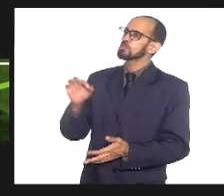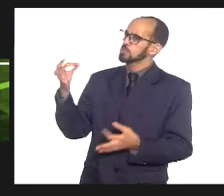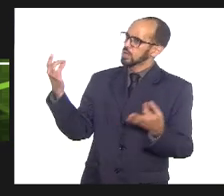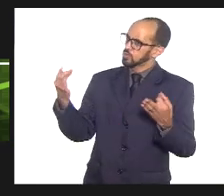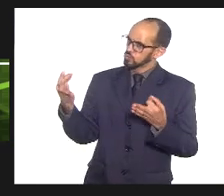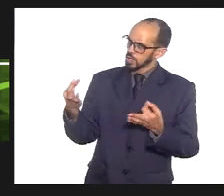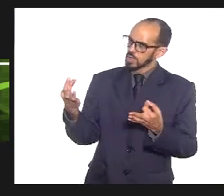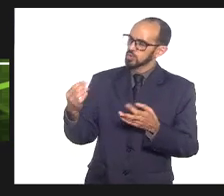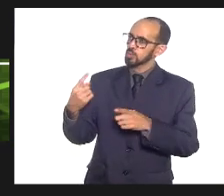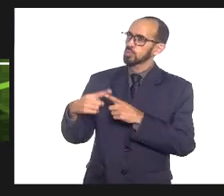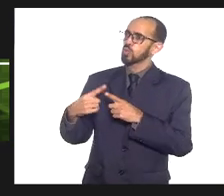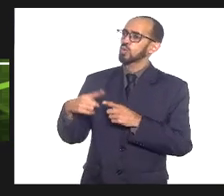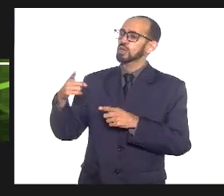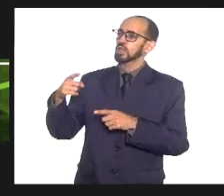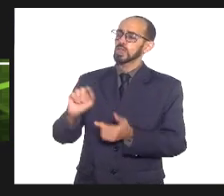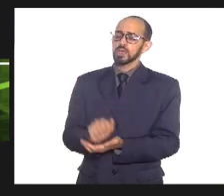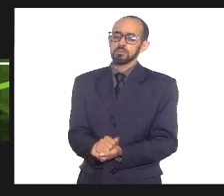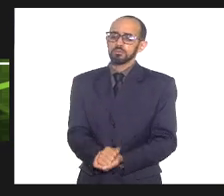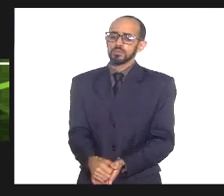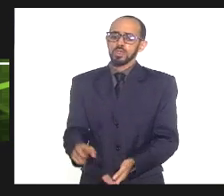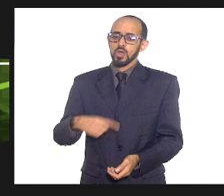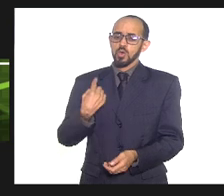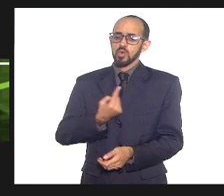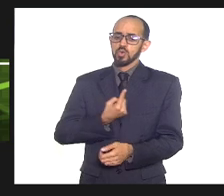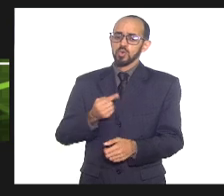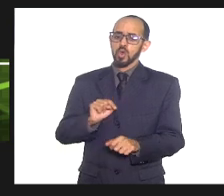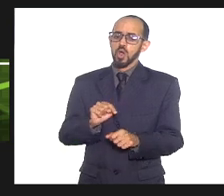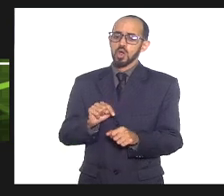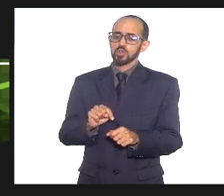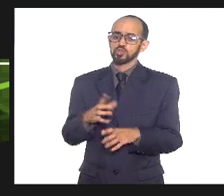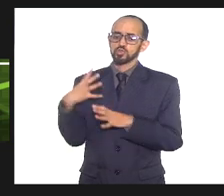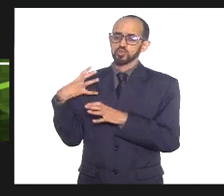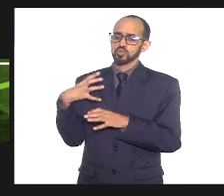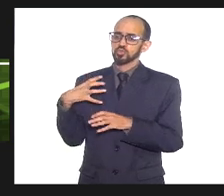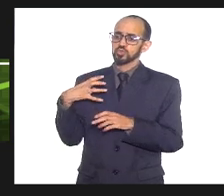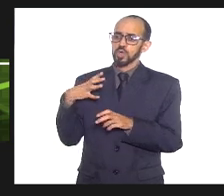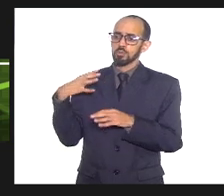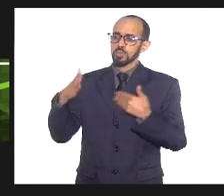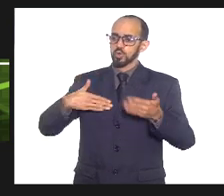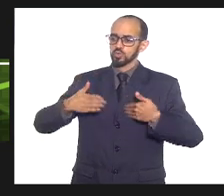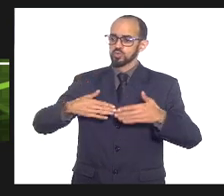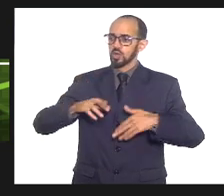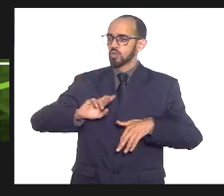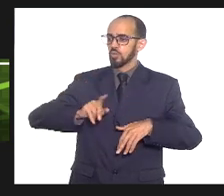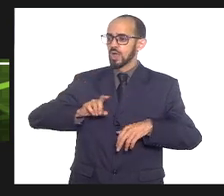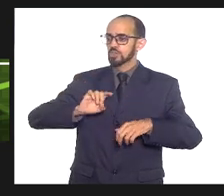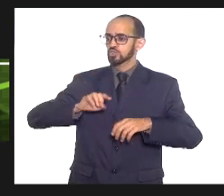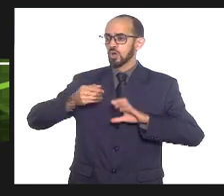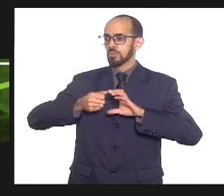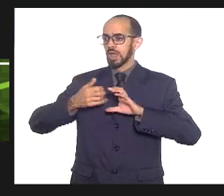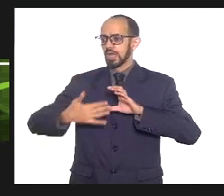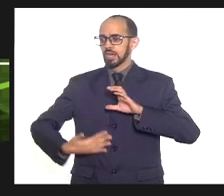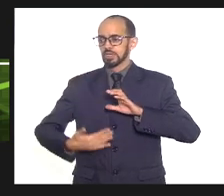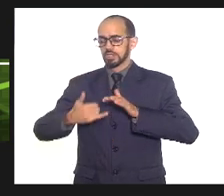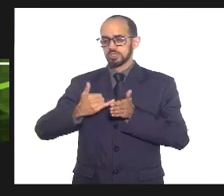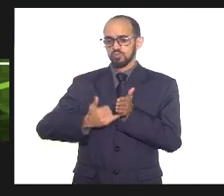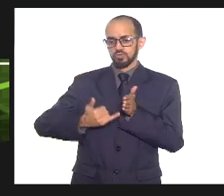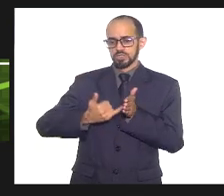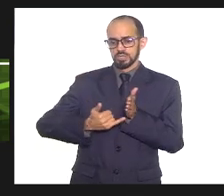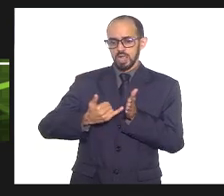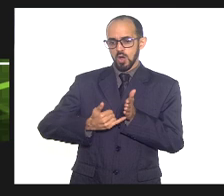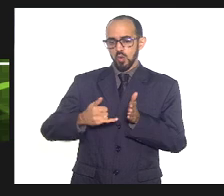Perfeito, até porque o nosso drive nunca vai ser somente olhando para o aspecto fiscal, nós temos que olhar também